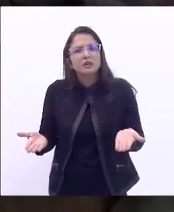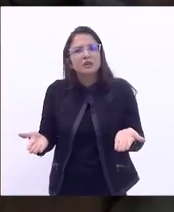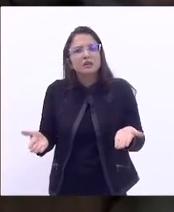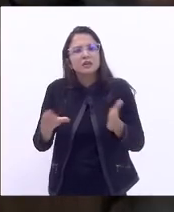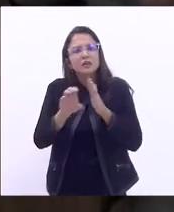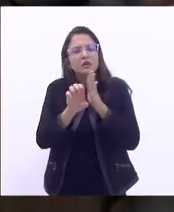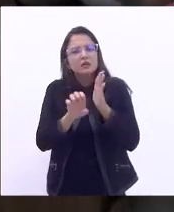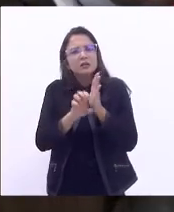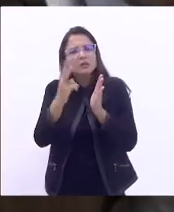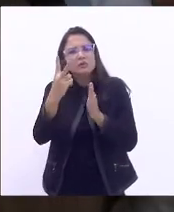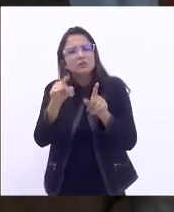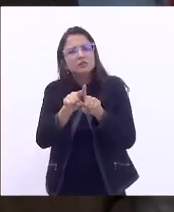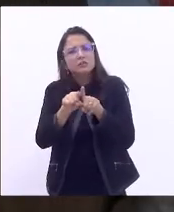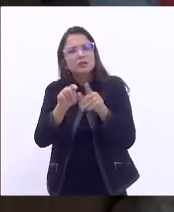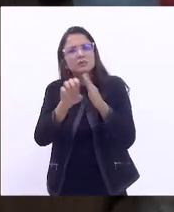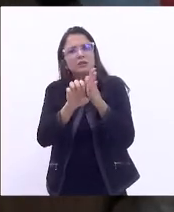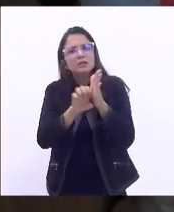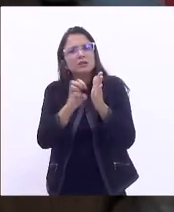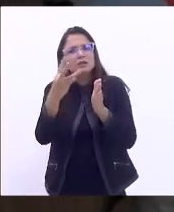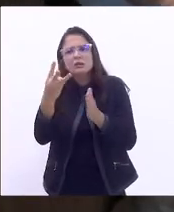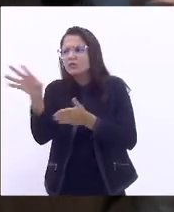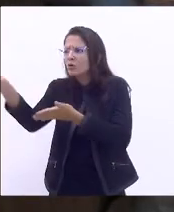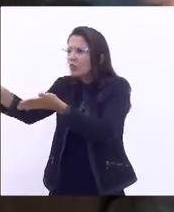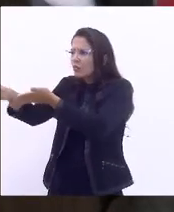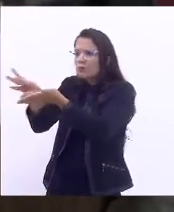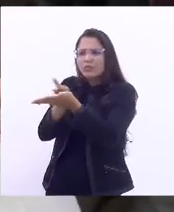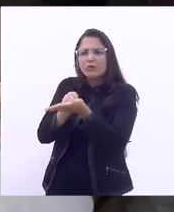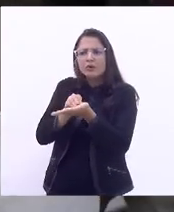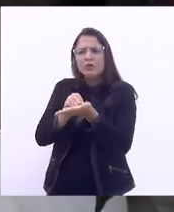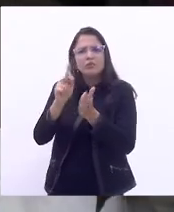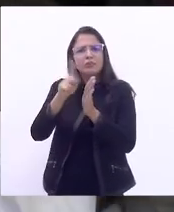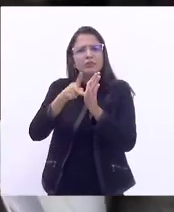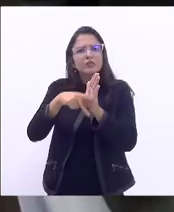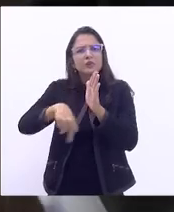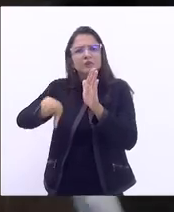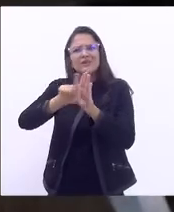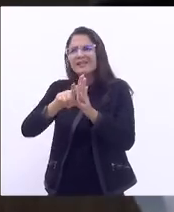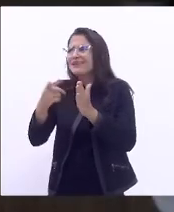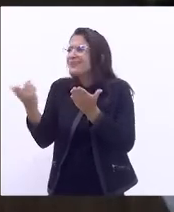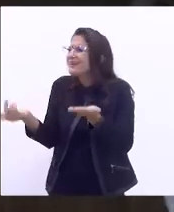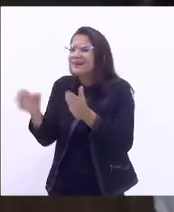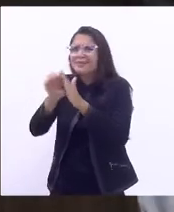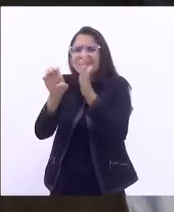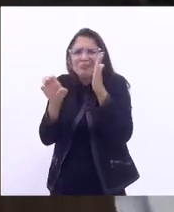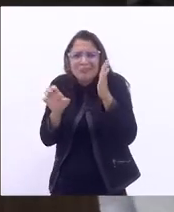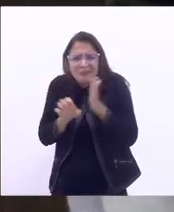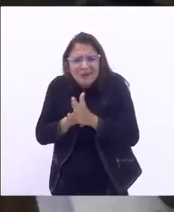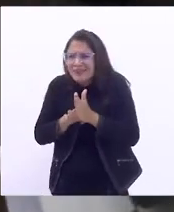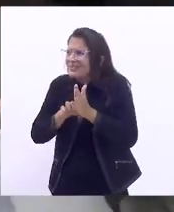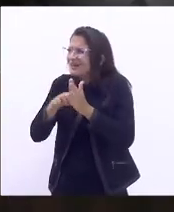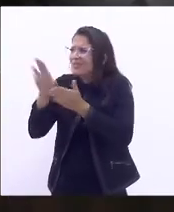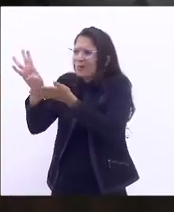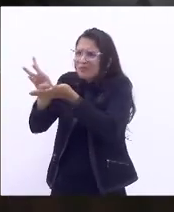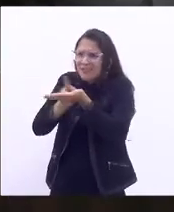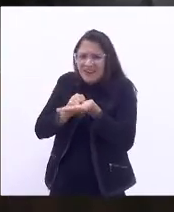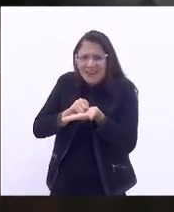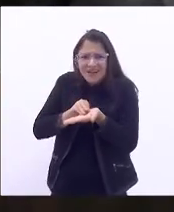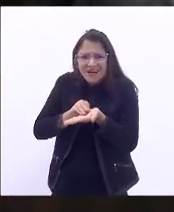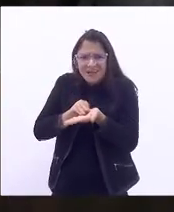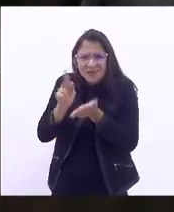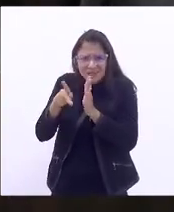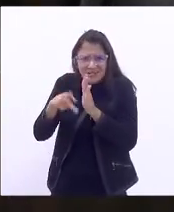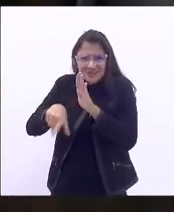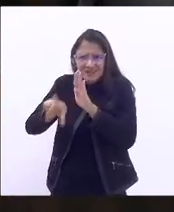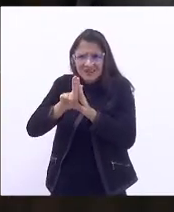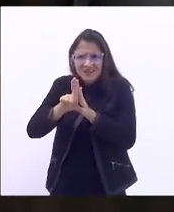na 3. É cópia do projeto de lei. Emendar a cópia do projeto de lei. Mas, deputado Luiz, é só para saber se